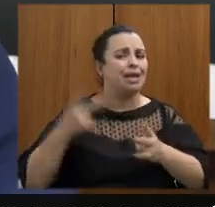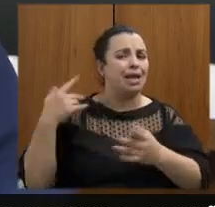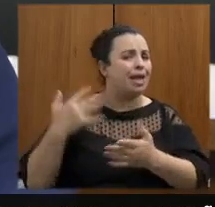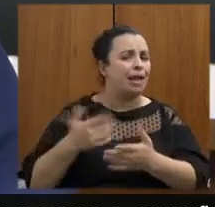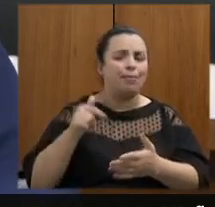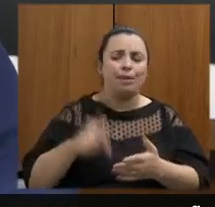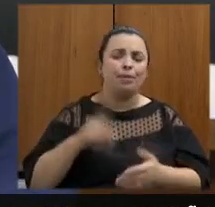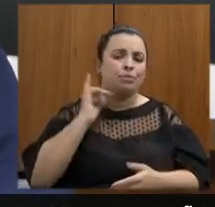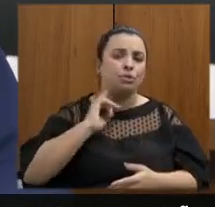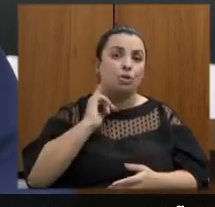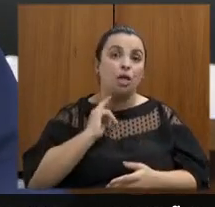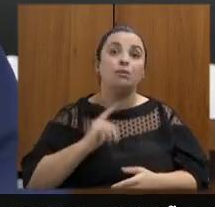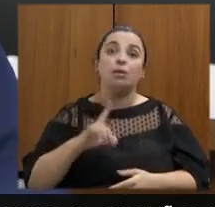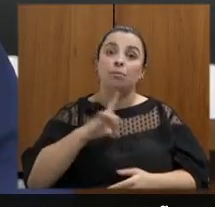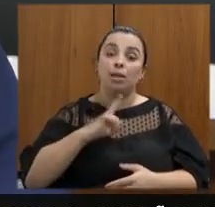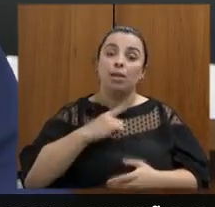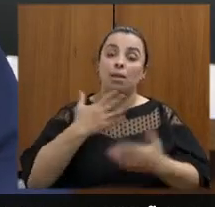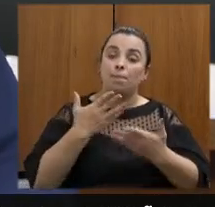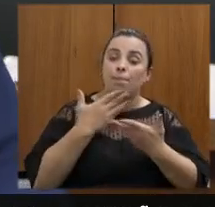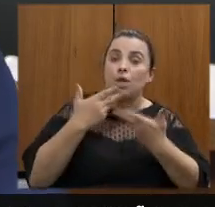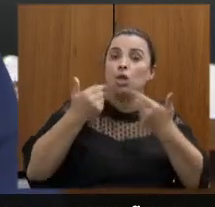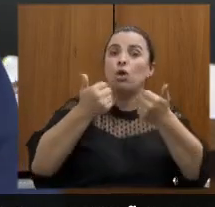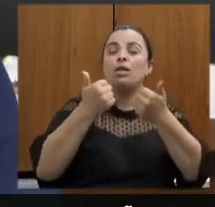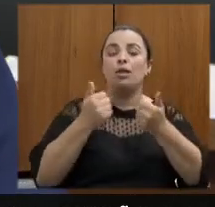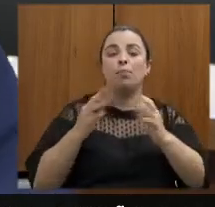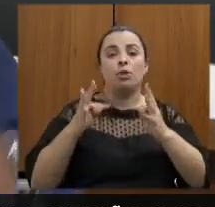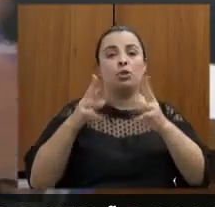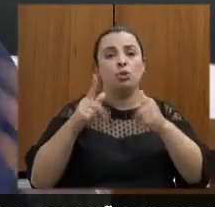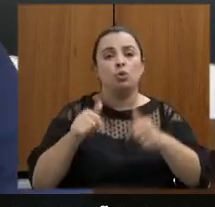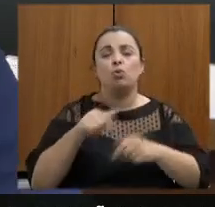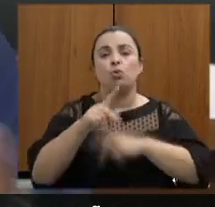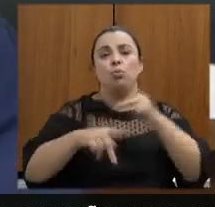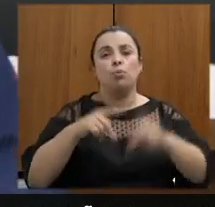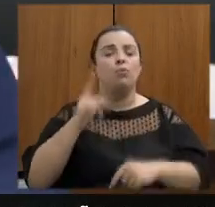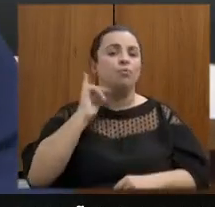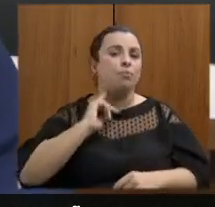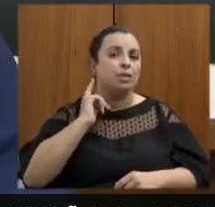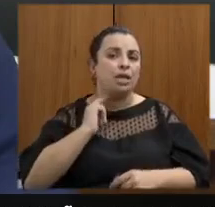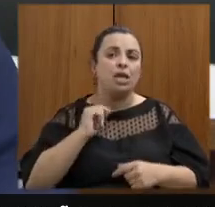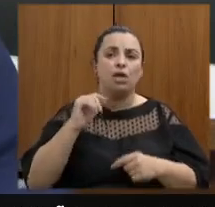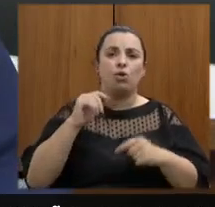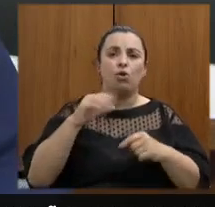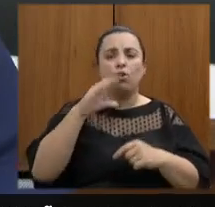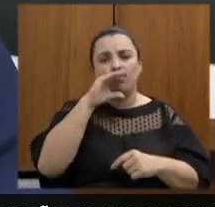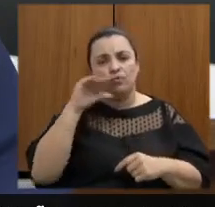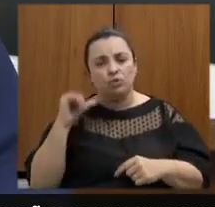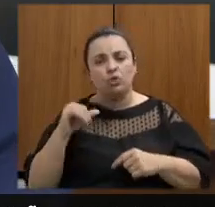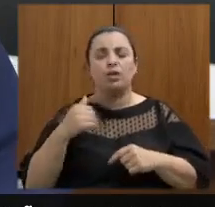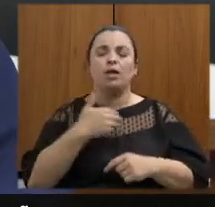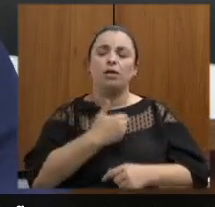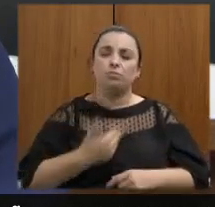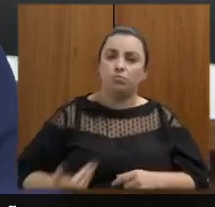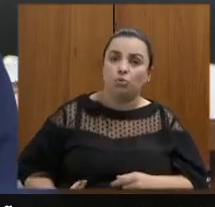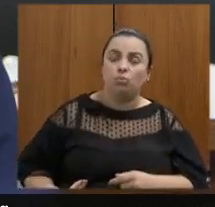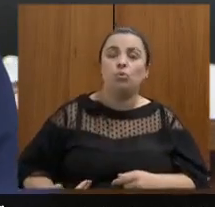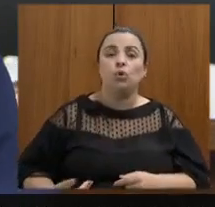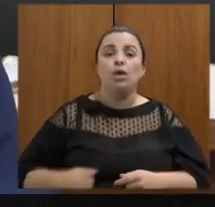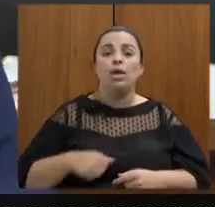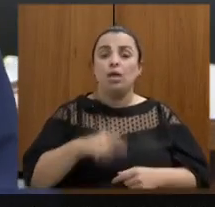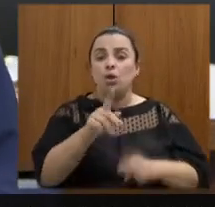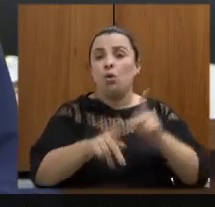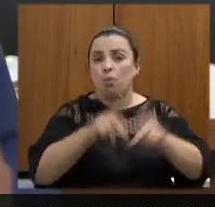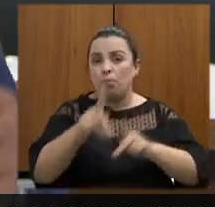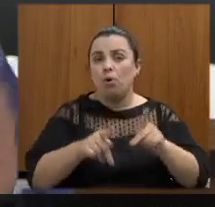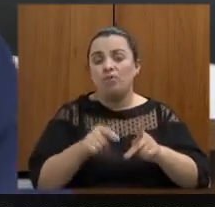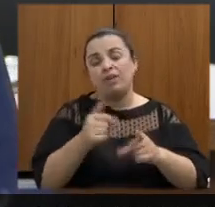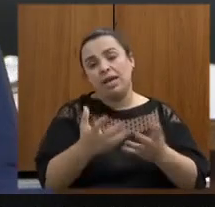construção de melhorias para todos de todos nós mineiros e mineiras servidores públicos né e o cidadão que recebe a prestação